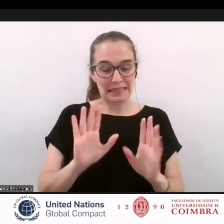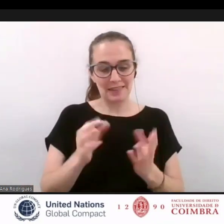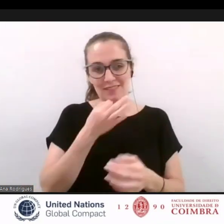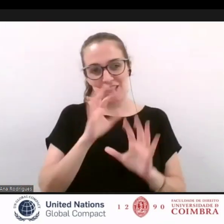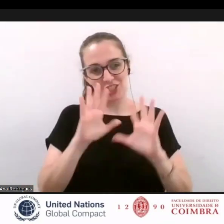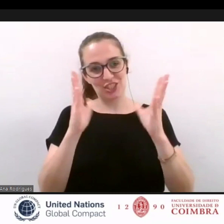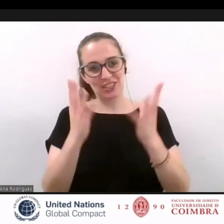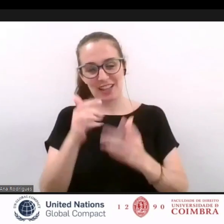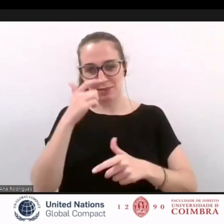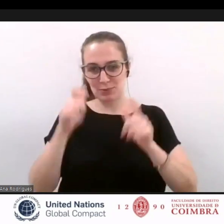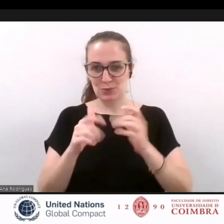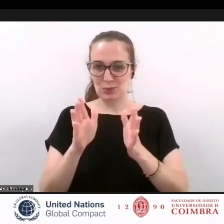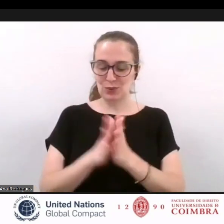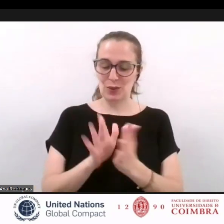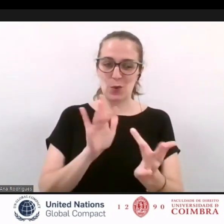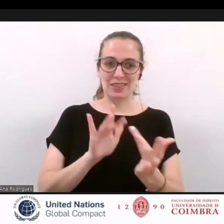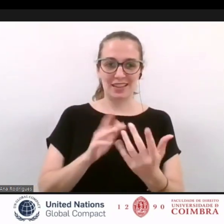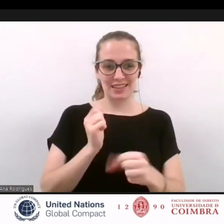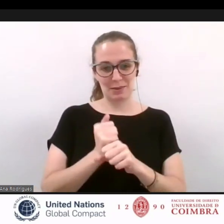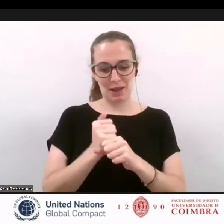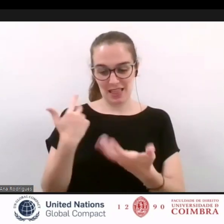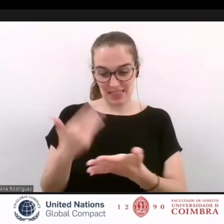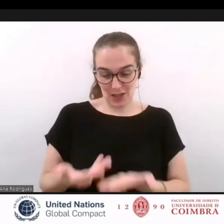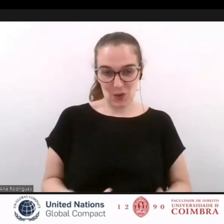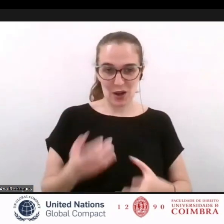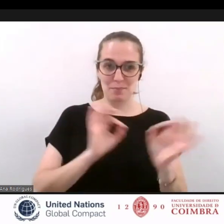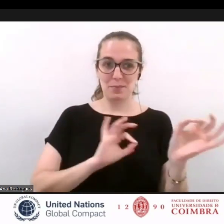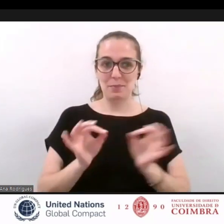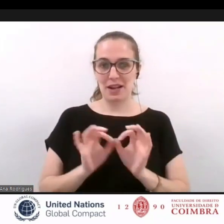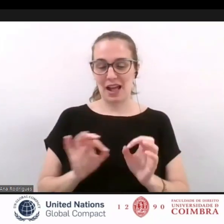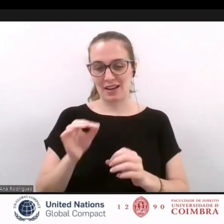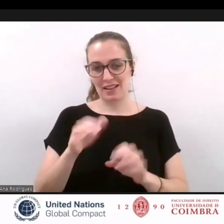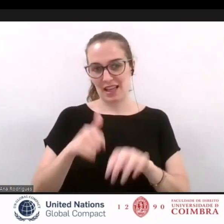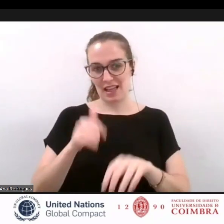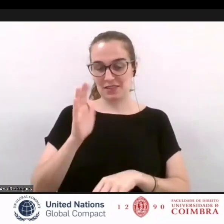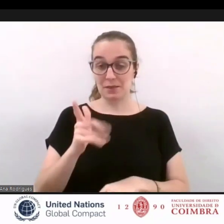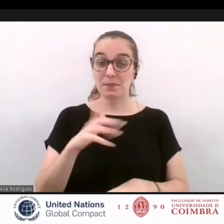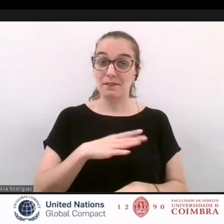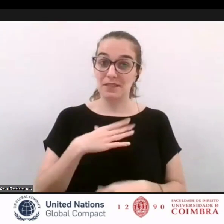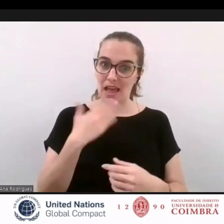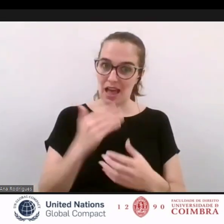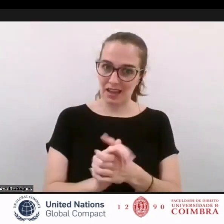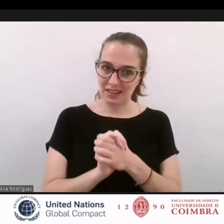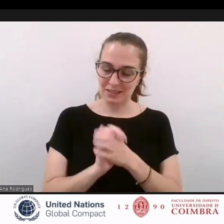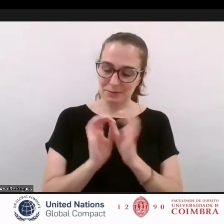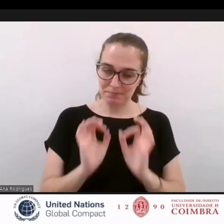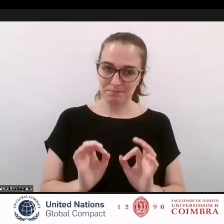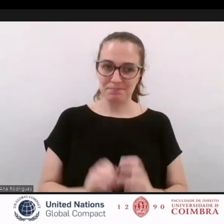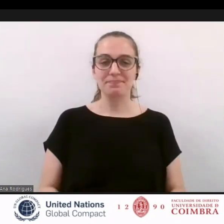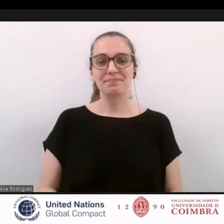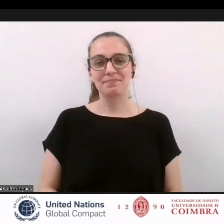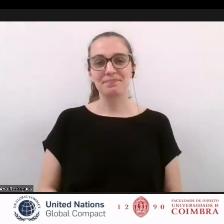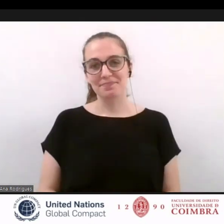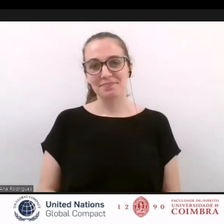um dos nomes das pessoas com que trabalhamos na preparação deste evento, mas quero deixar-vos esse agradecimento. E